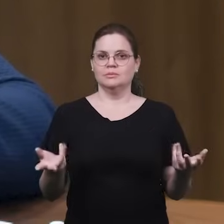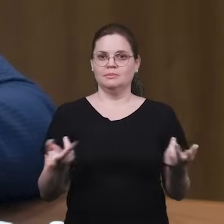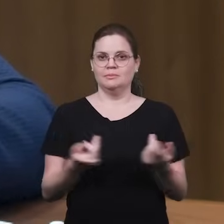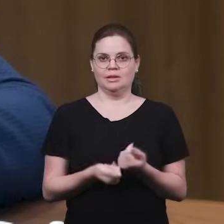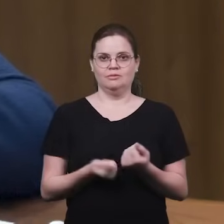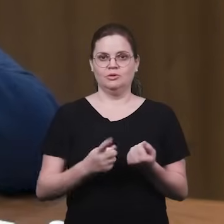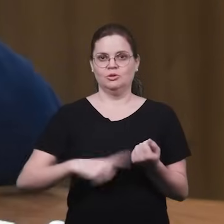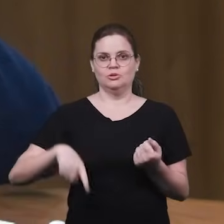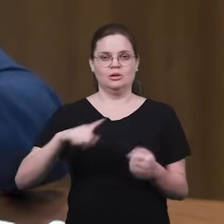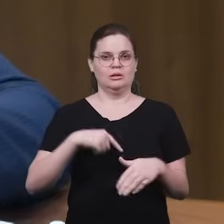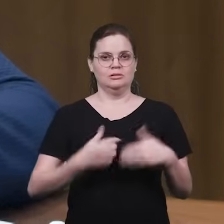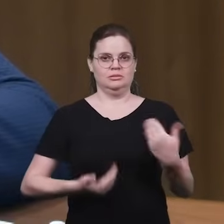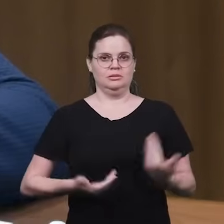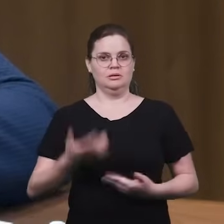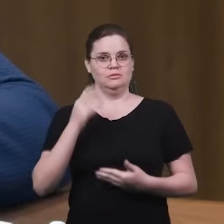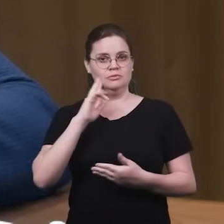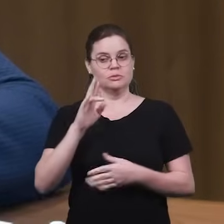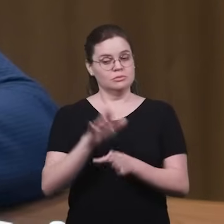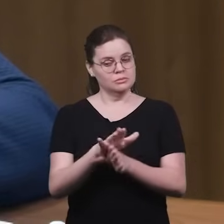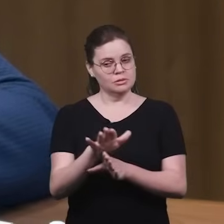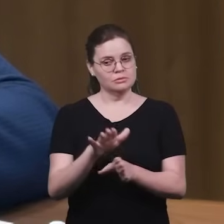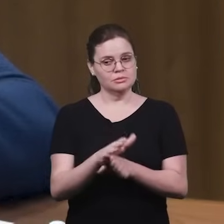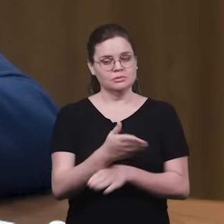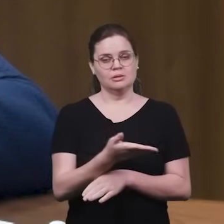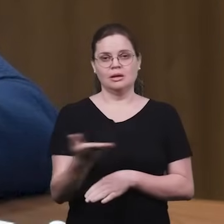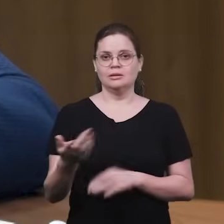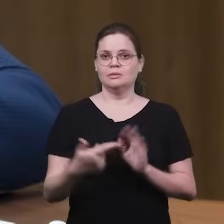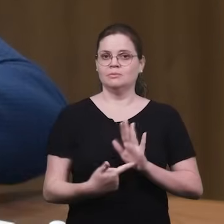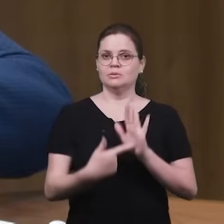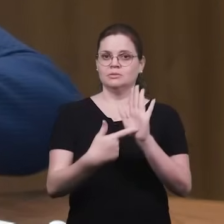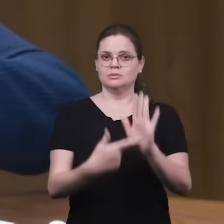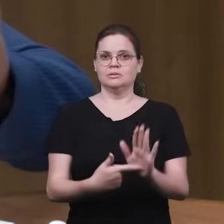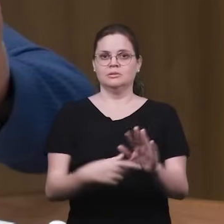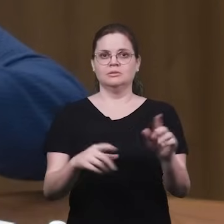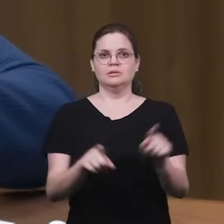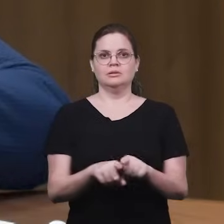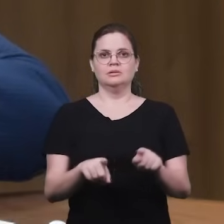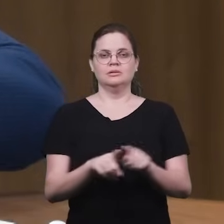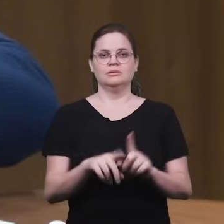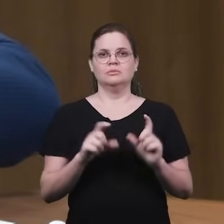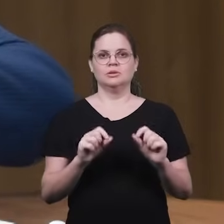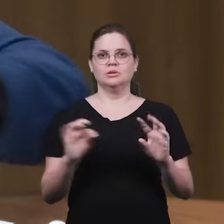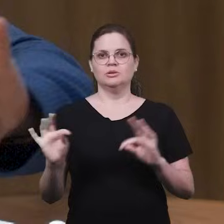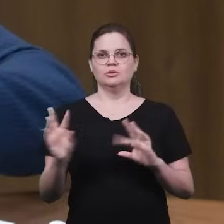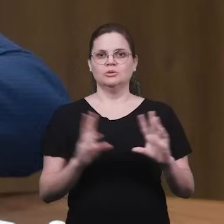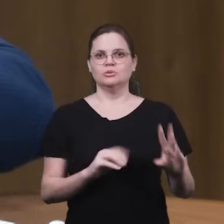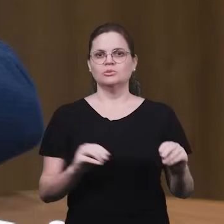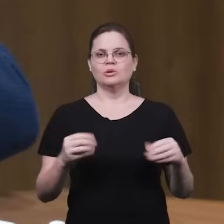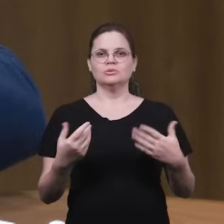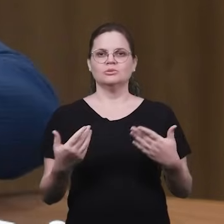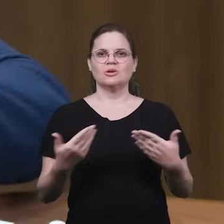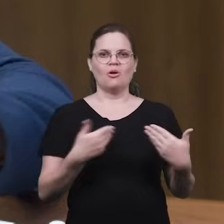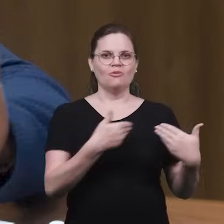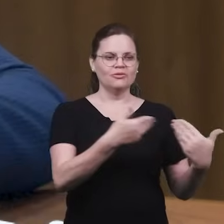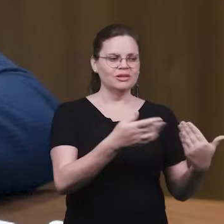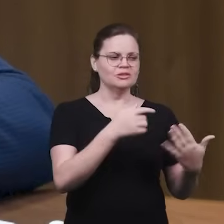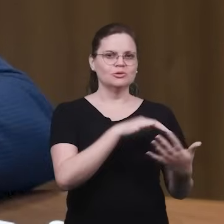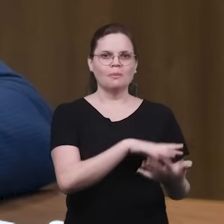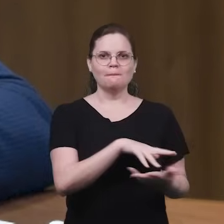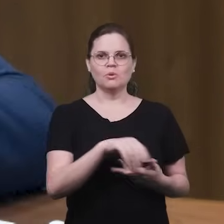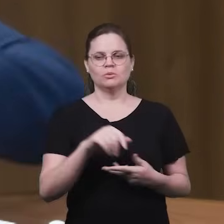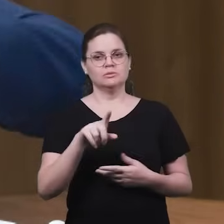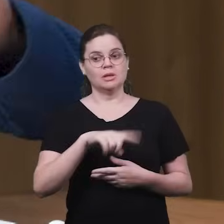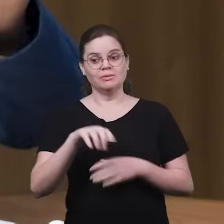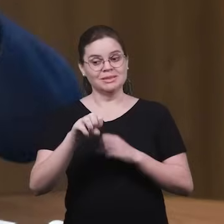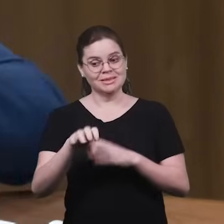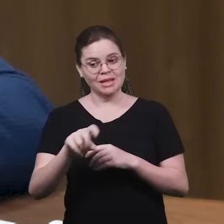maravilhoso é nós servirmos ao Senhor e rejeitarmos, né, todos os convites, todos os oferecimentos que o